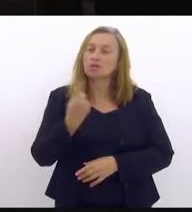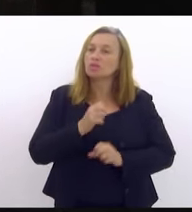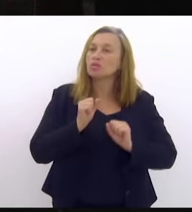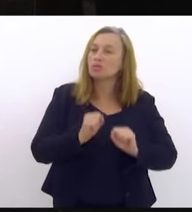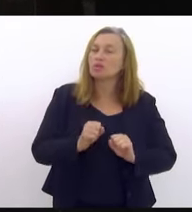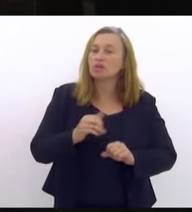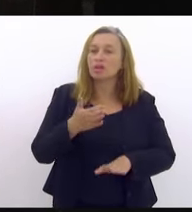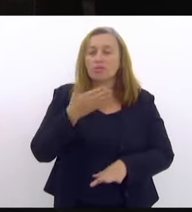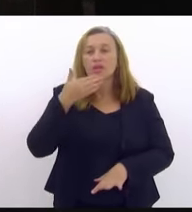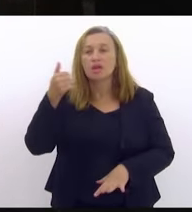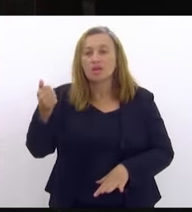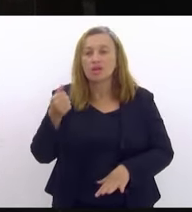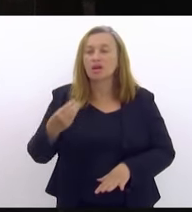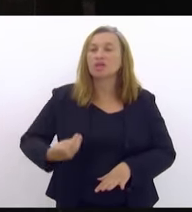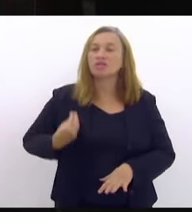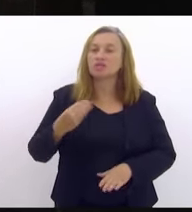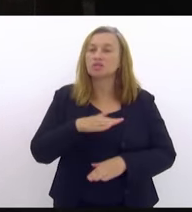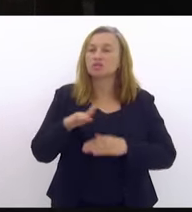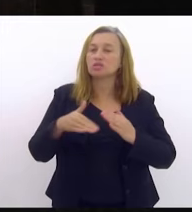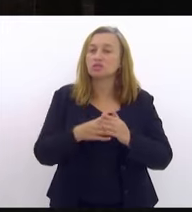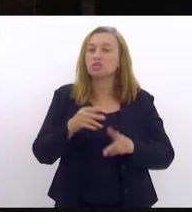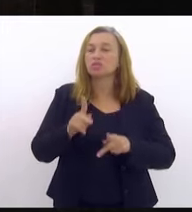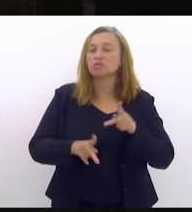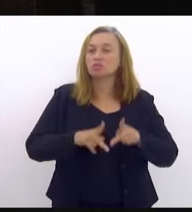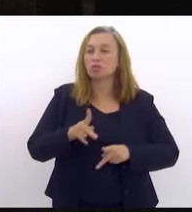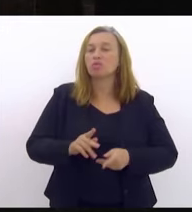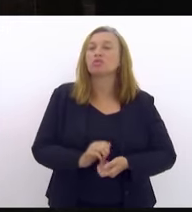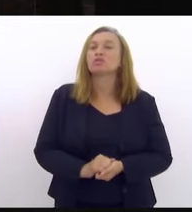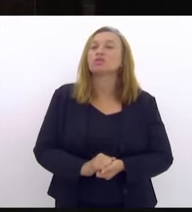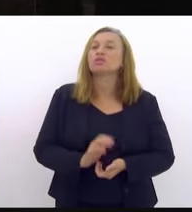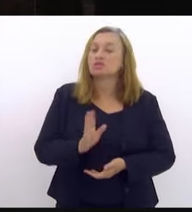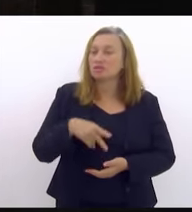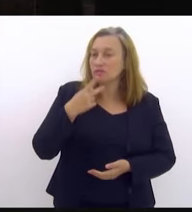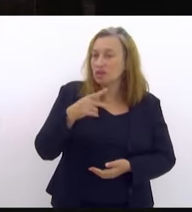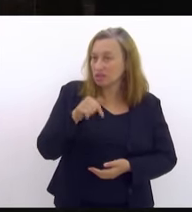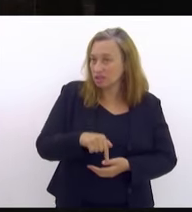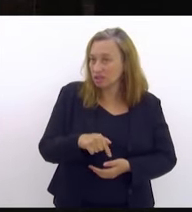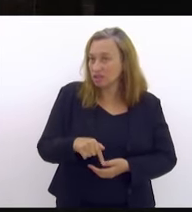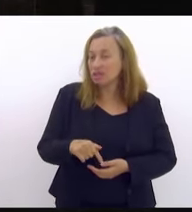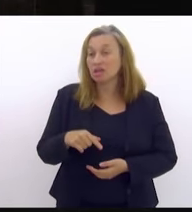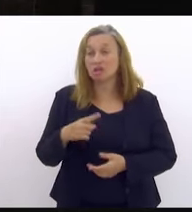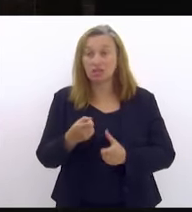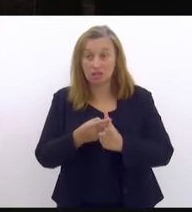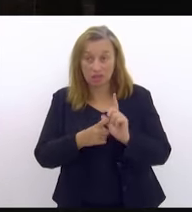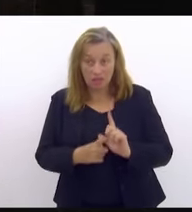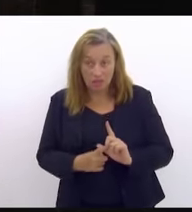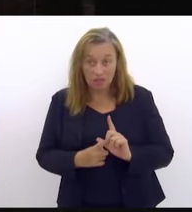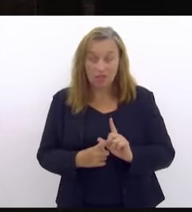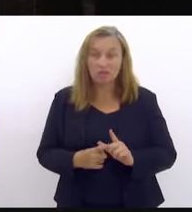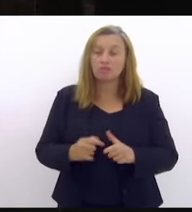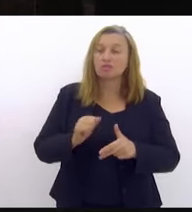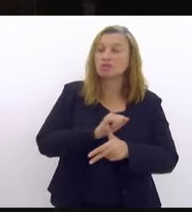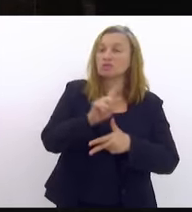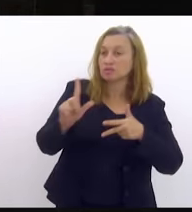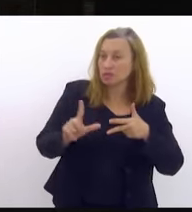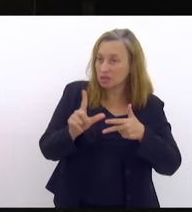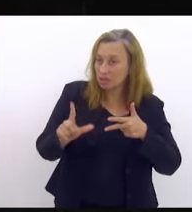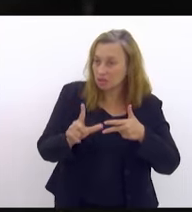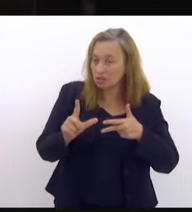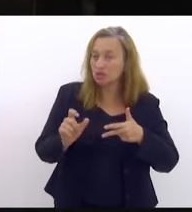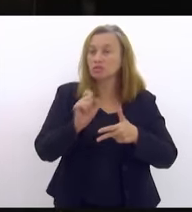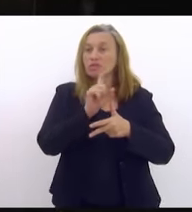possa melhorar a vida de todos os munícipes. E, como já foi falado aqui, a gente depende do legislativo,